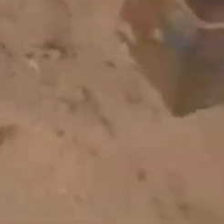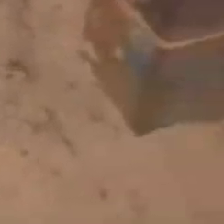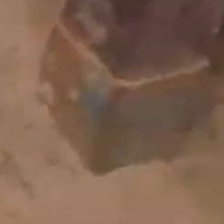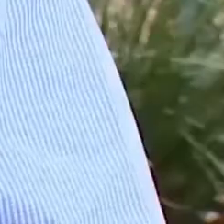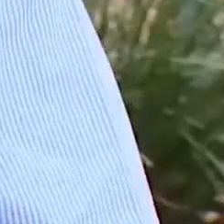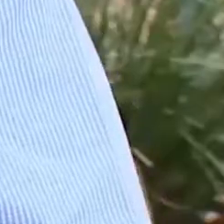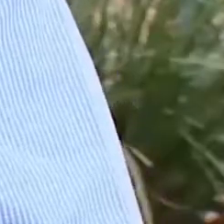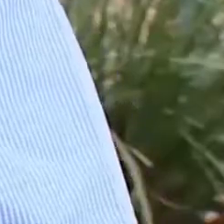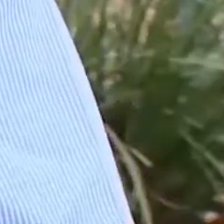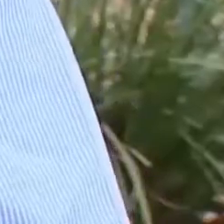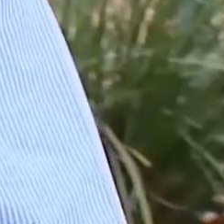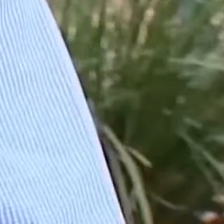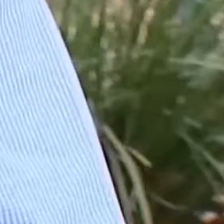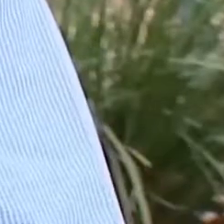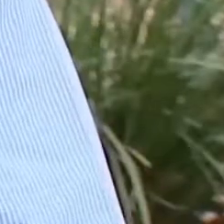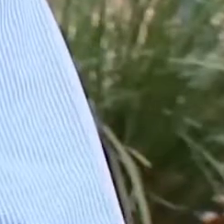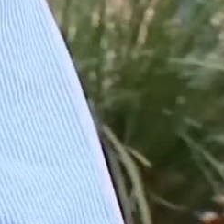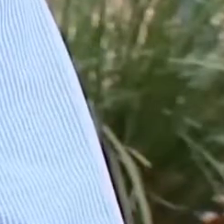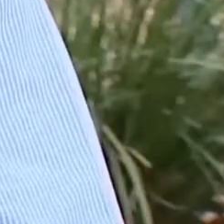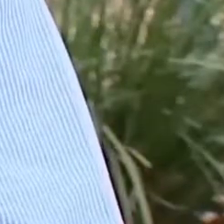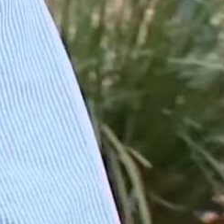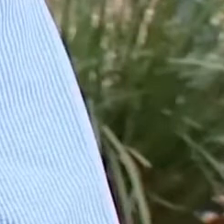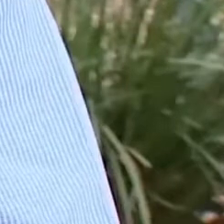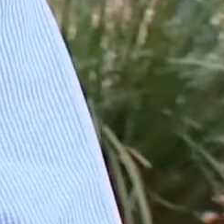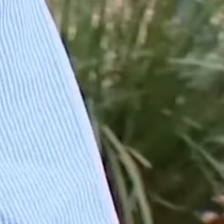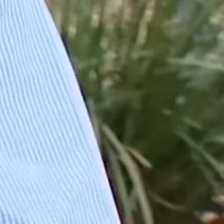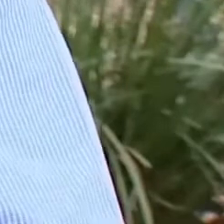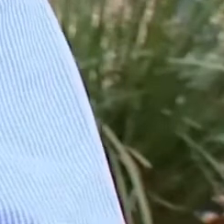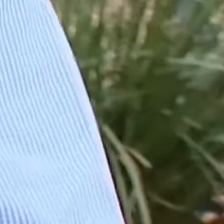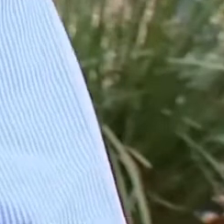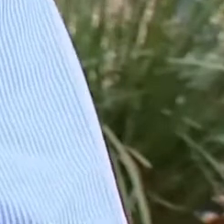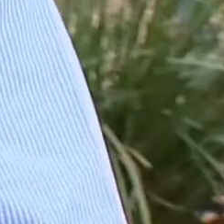consertada. Todas as vezes que a gente detecta algum